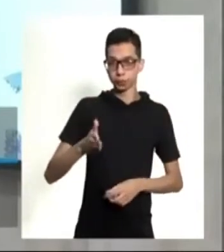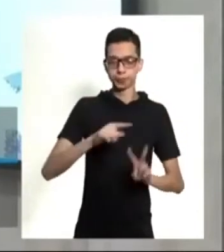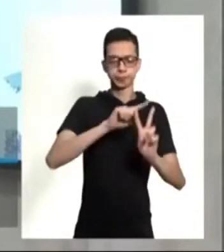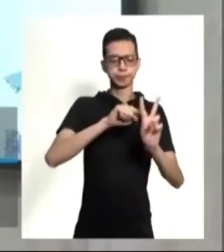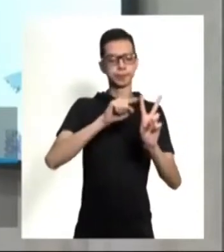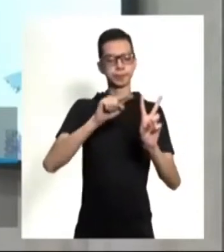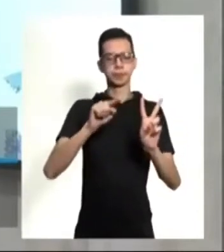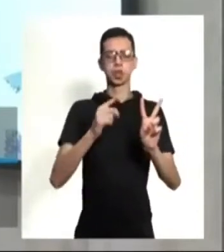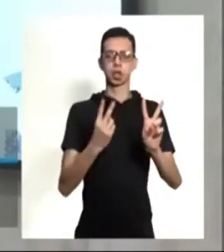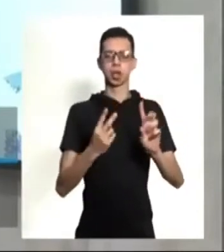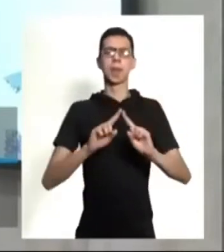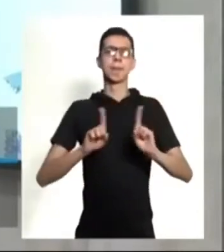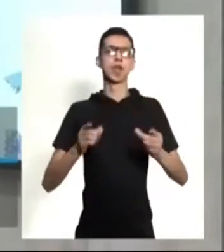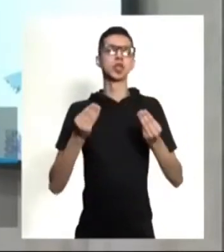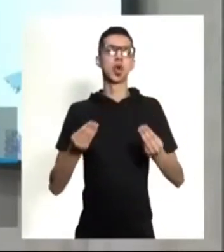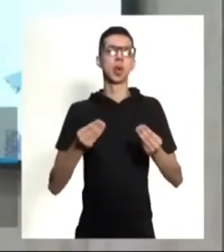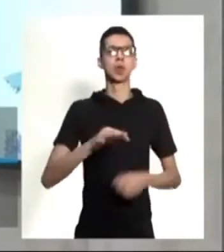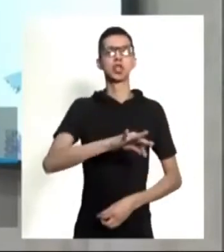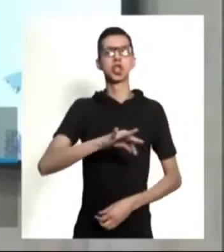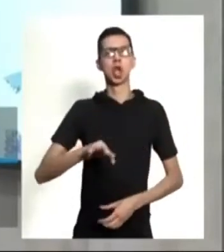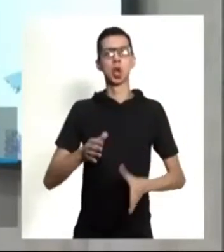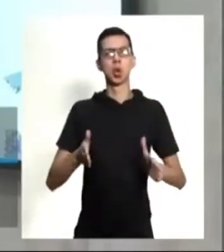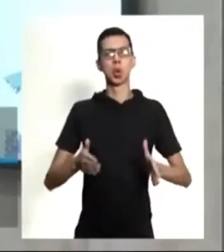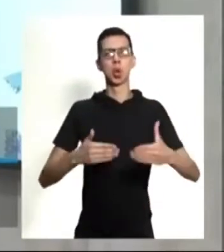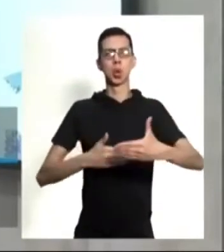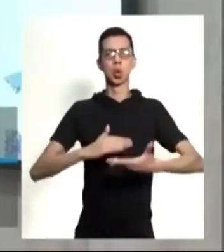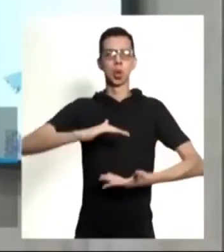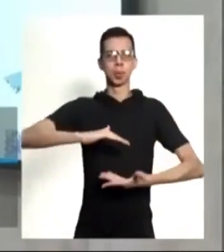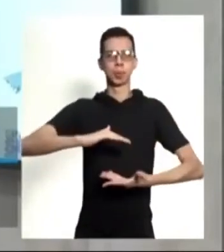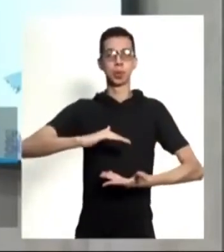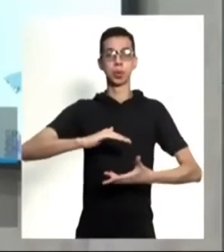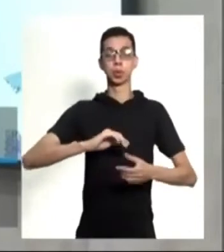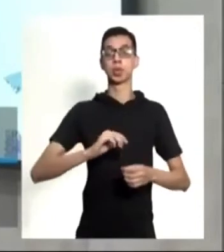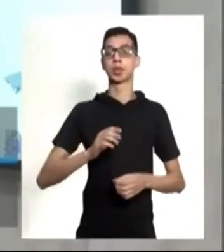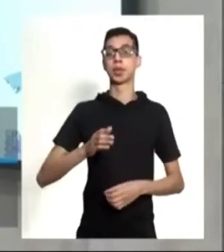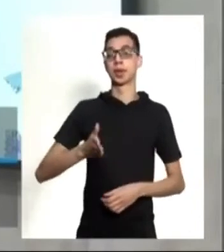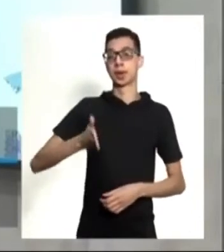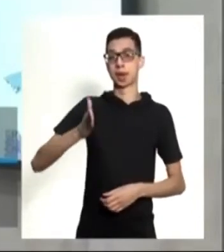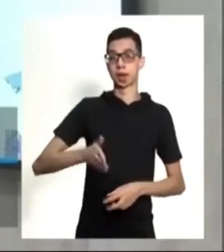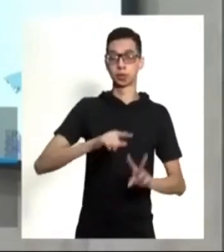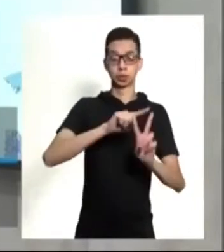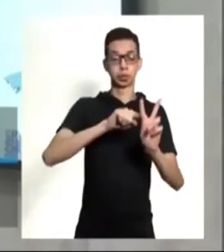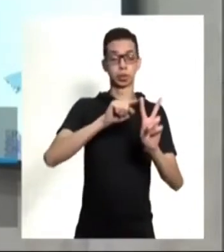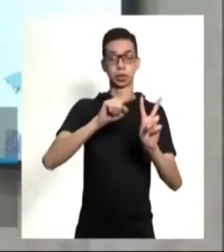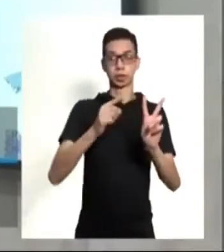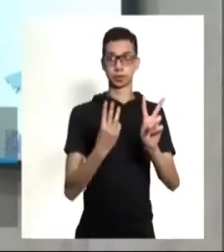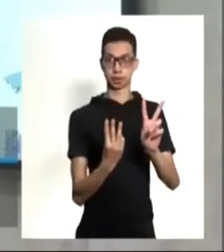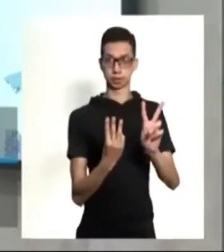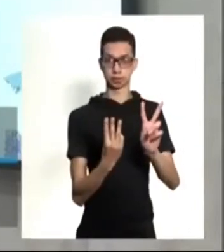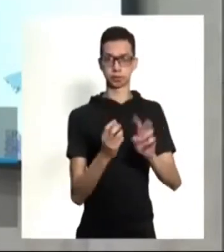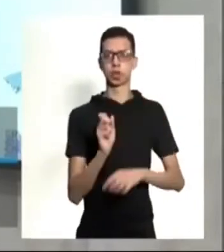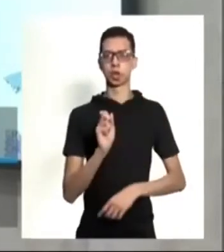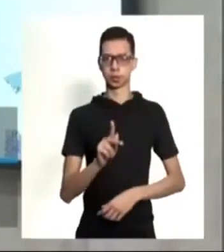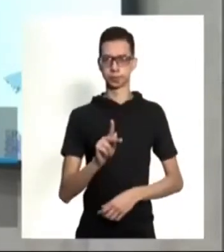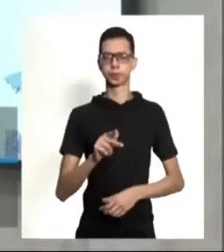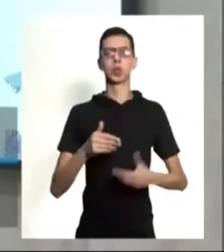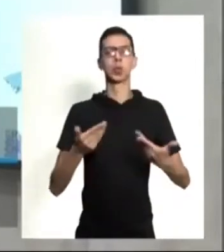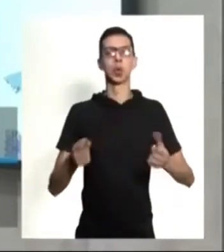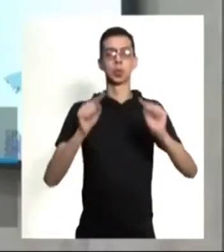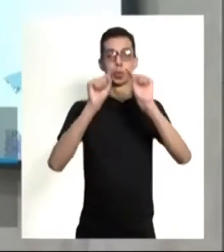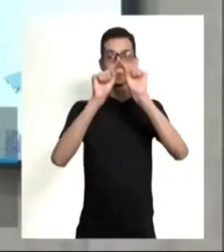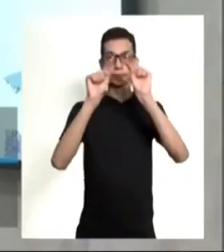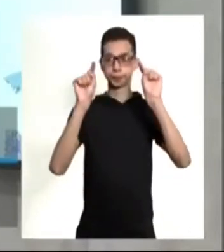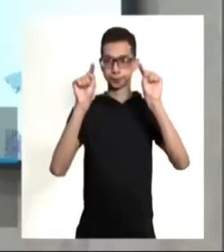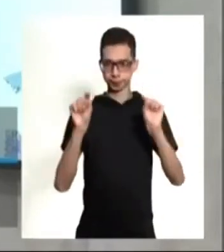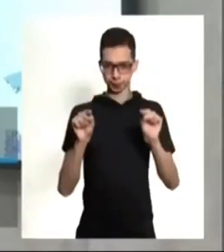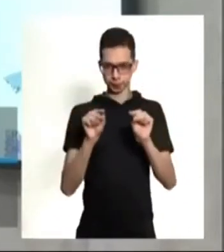3. O cubo está no espaço, o cubo tem 3 dimensões. Diagonal do quadrado, lado, raiz de 2.